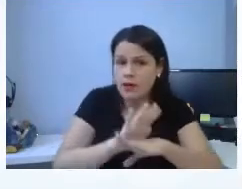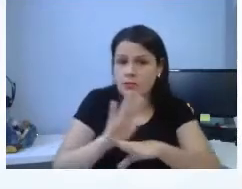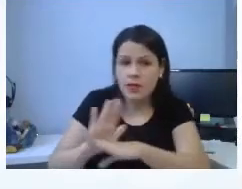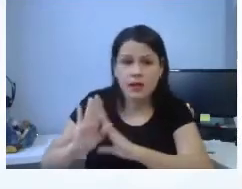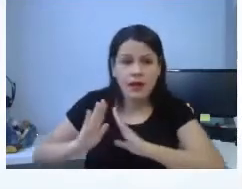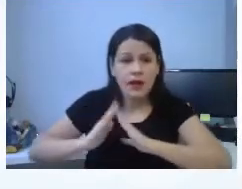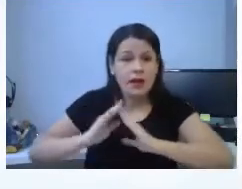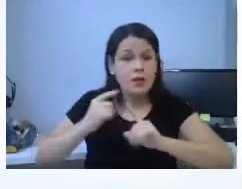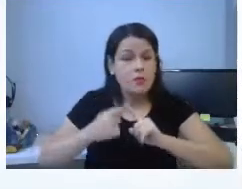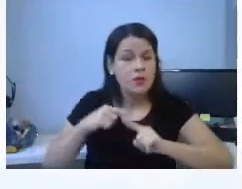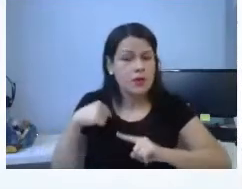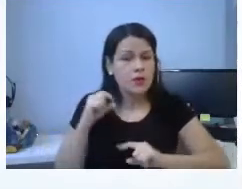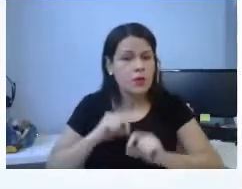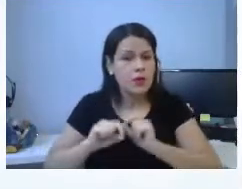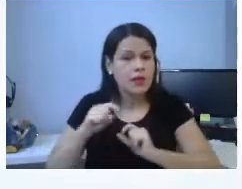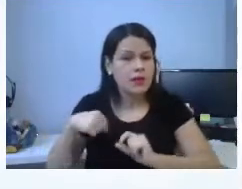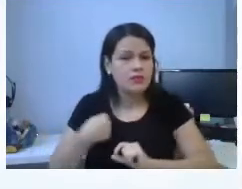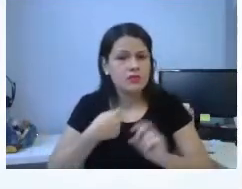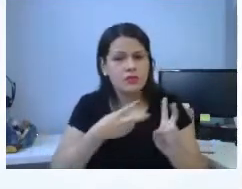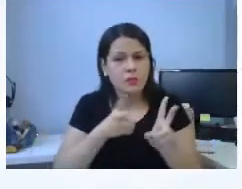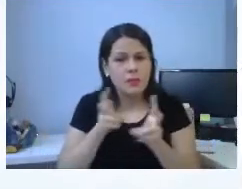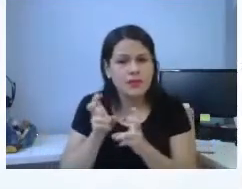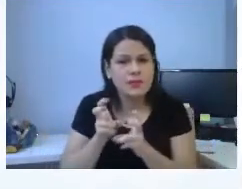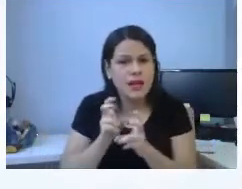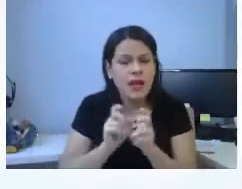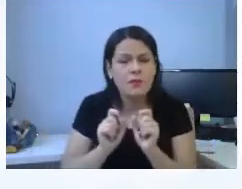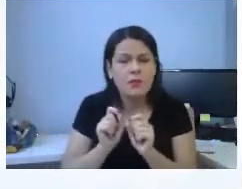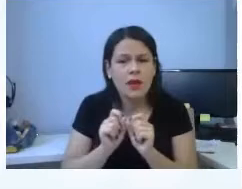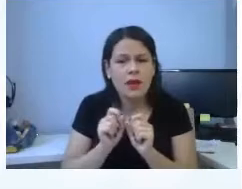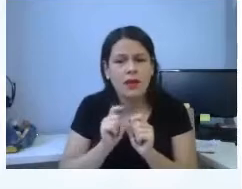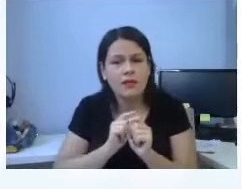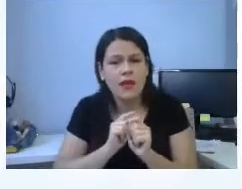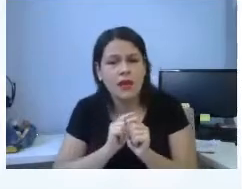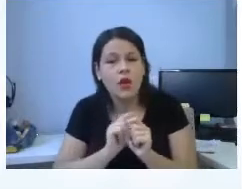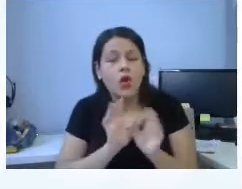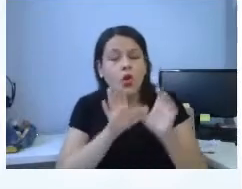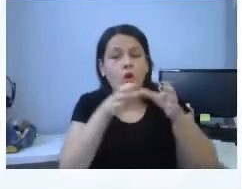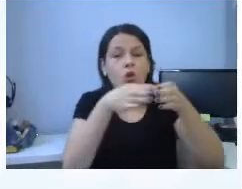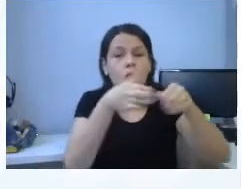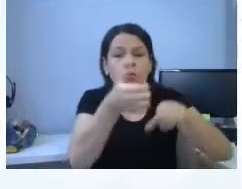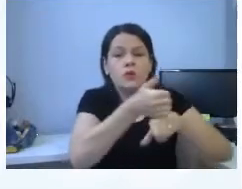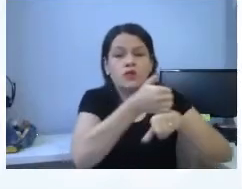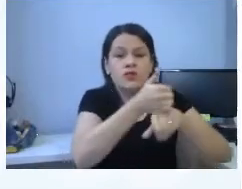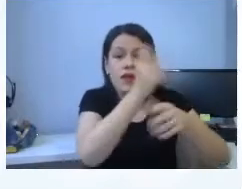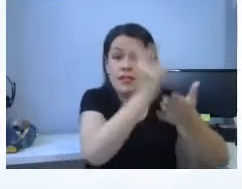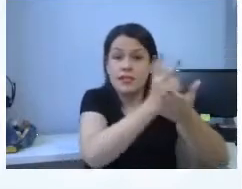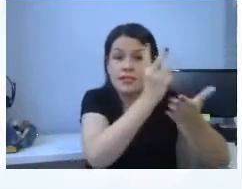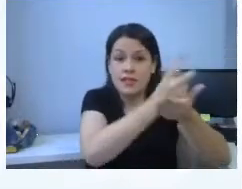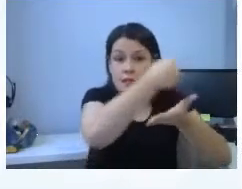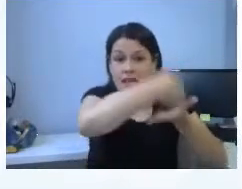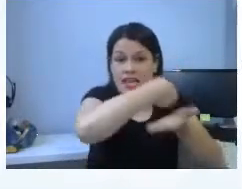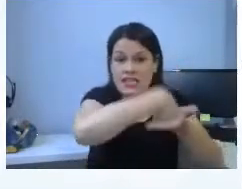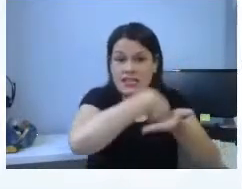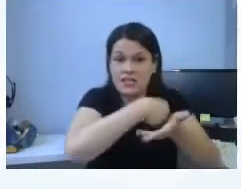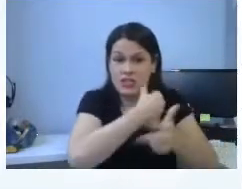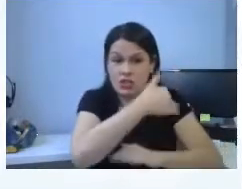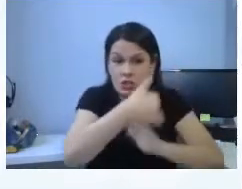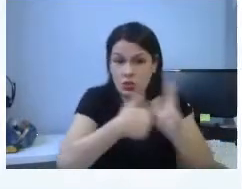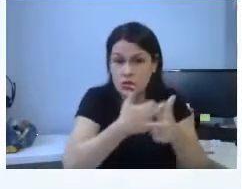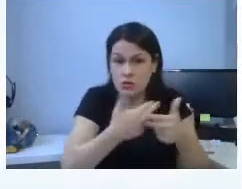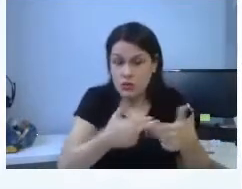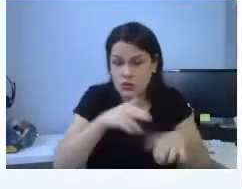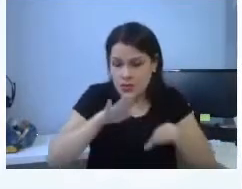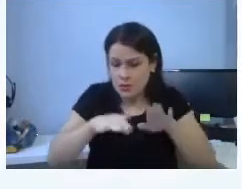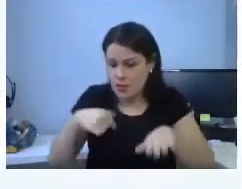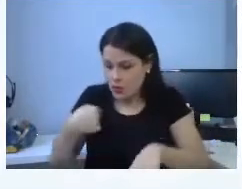o que nós observamos são os patrões exigindo atividades acima da